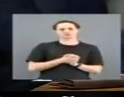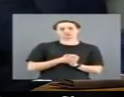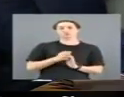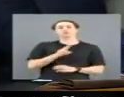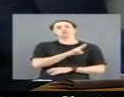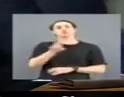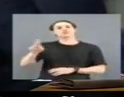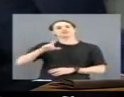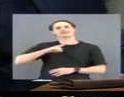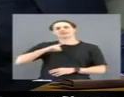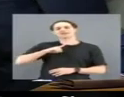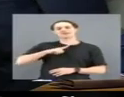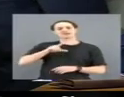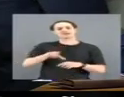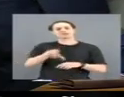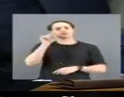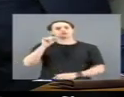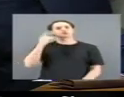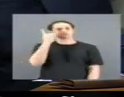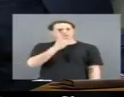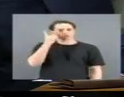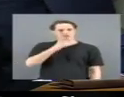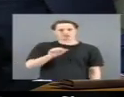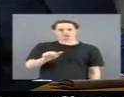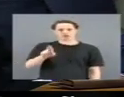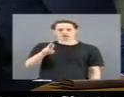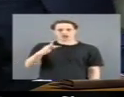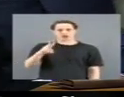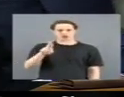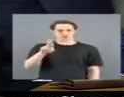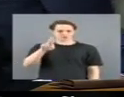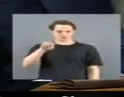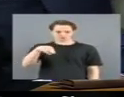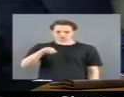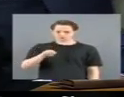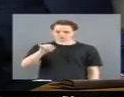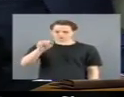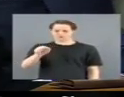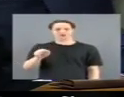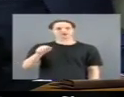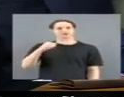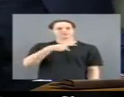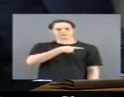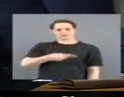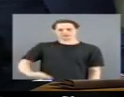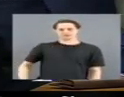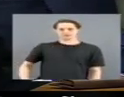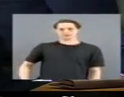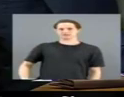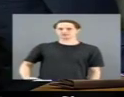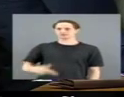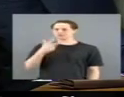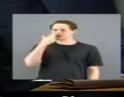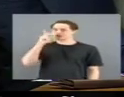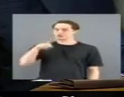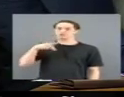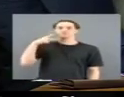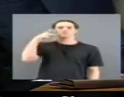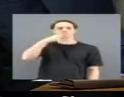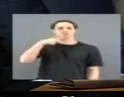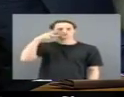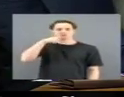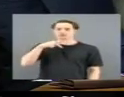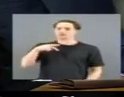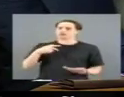escolhido, que é o deputado Arthur Maia, para ser o presidente, me parece um parlamentar. Não tive